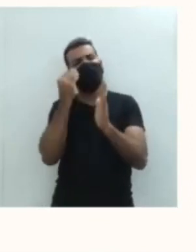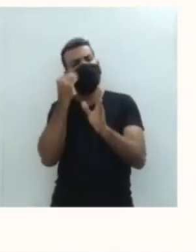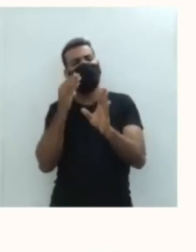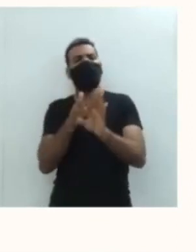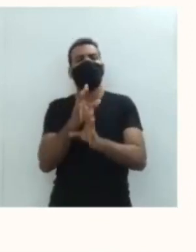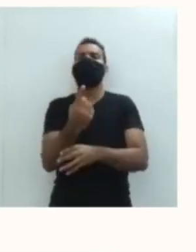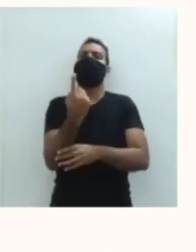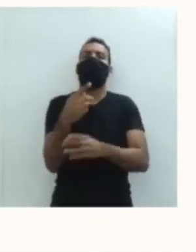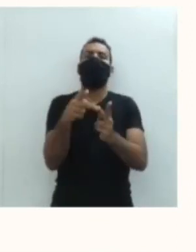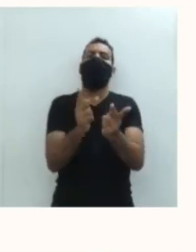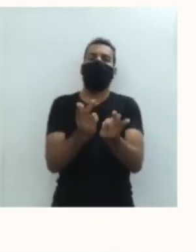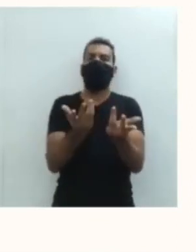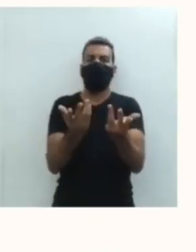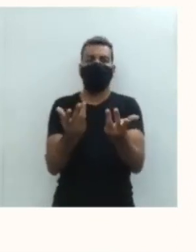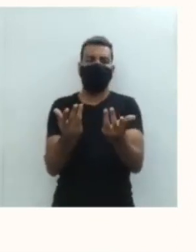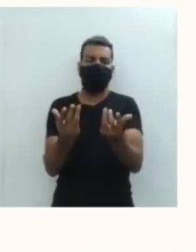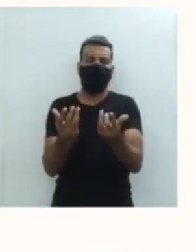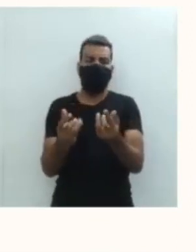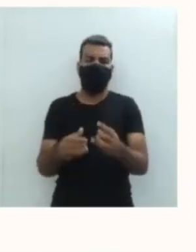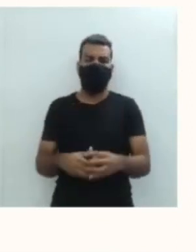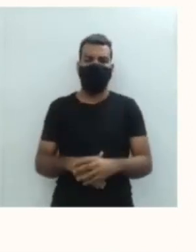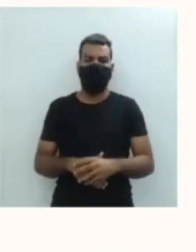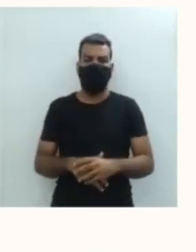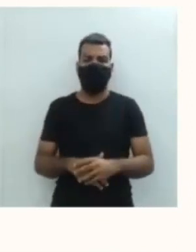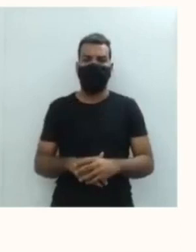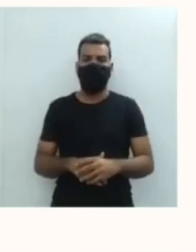um prato específico ok